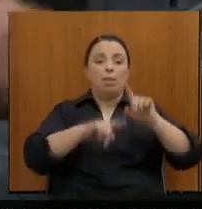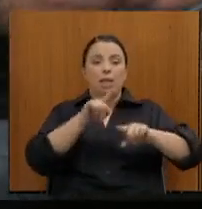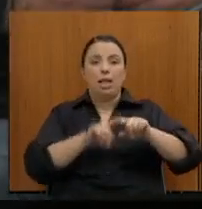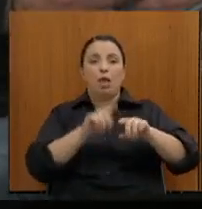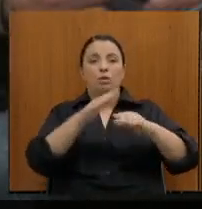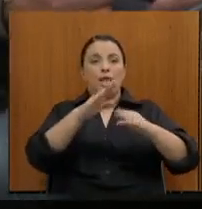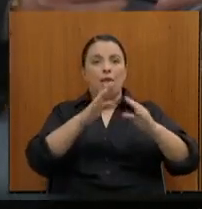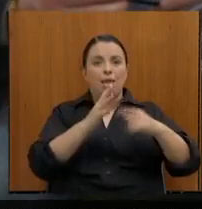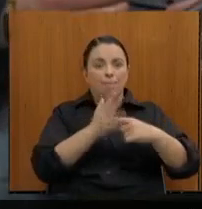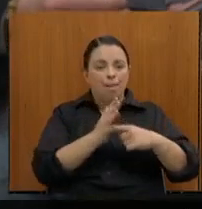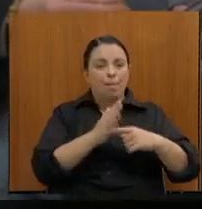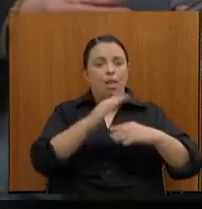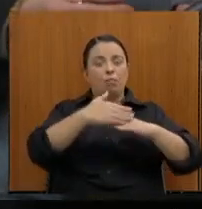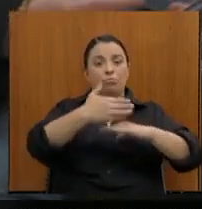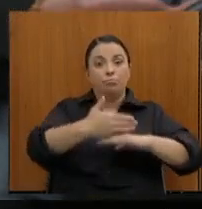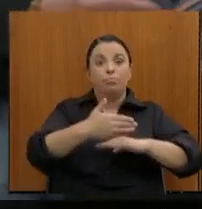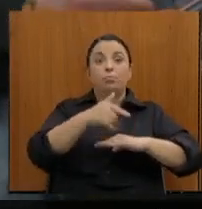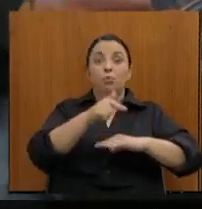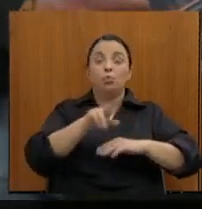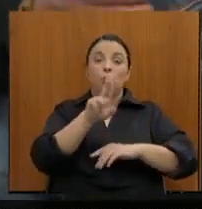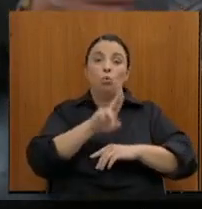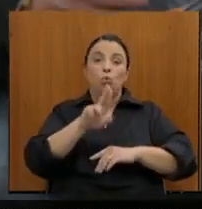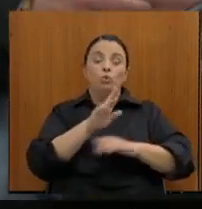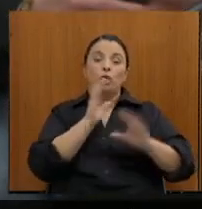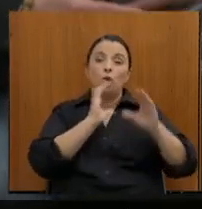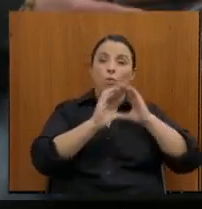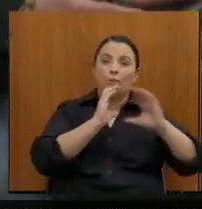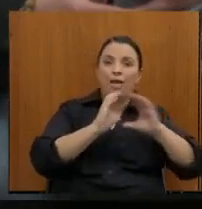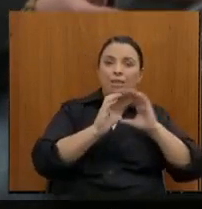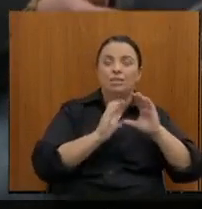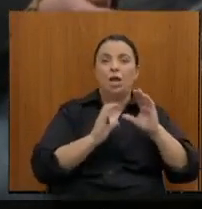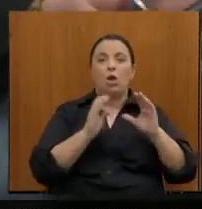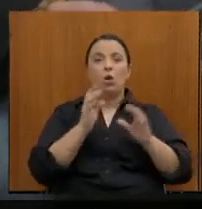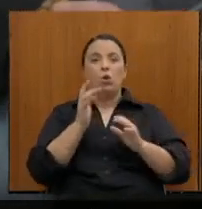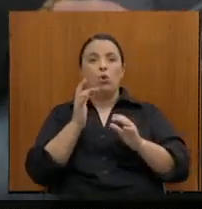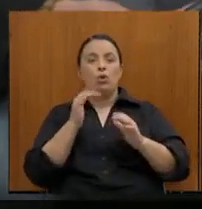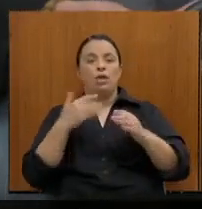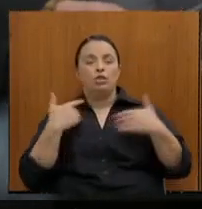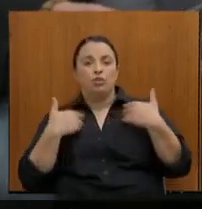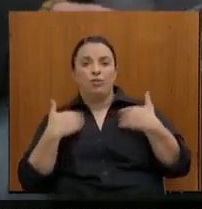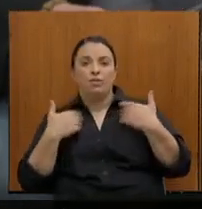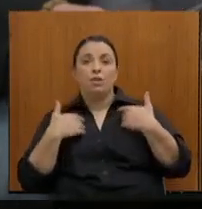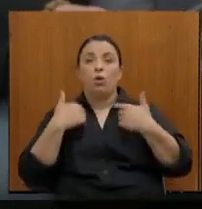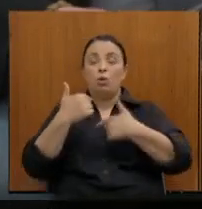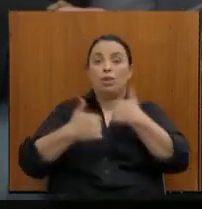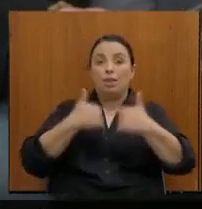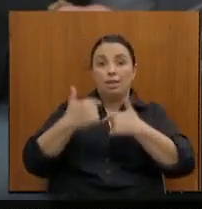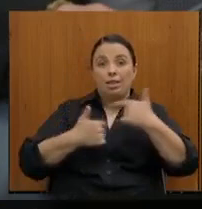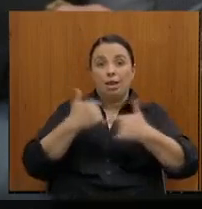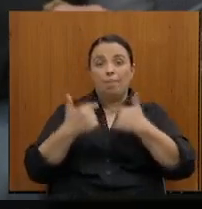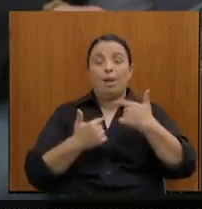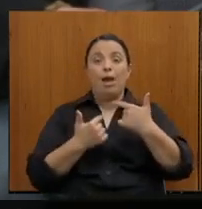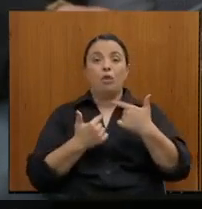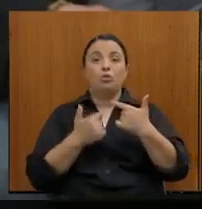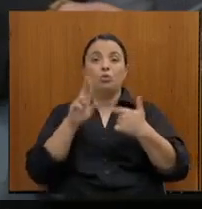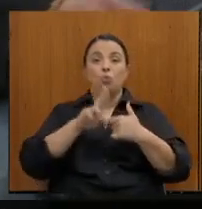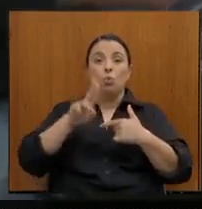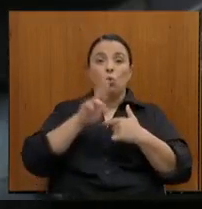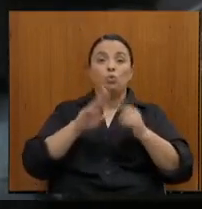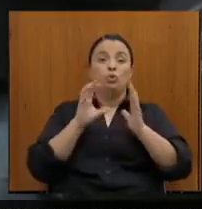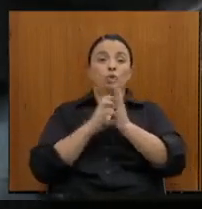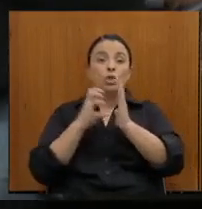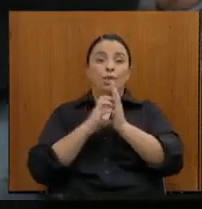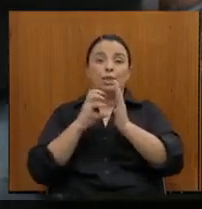na comunicação no entretenimento no trabalho do fluxo maciço de dados que